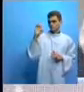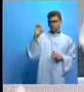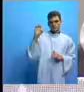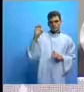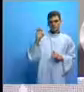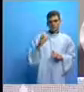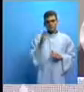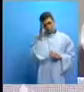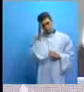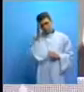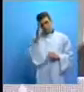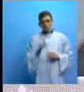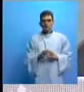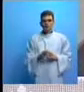confessionário.